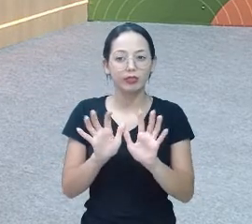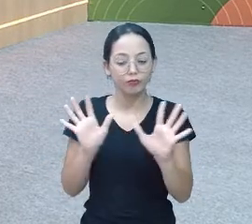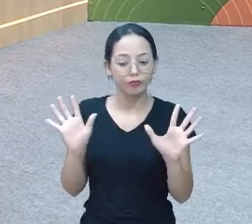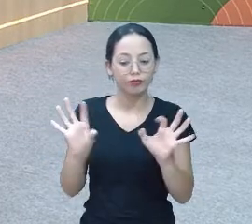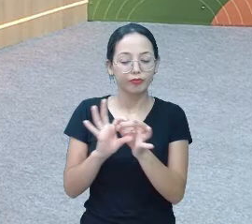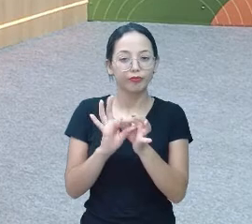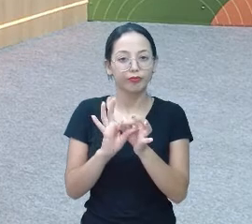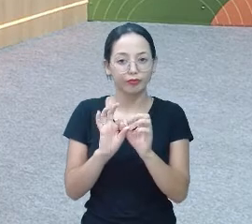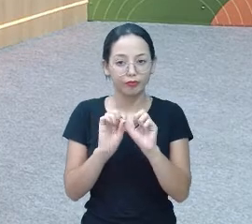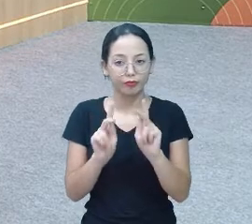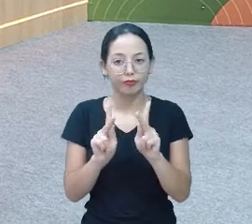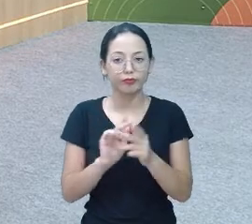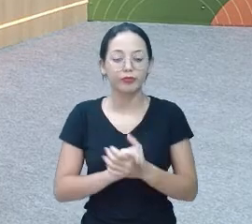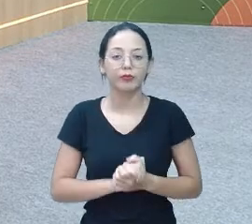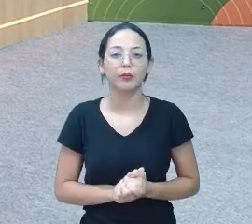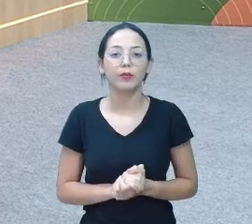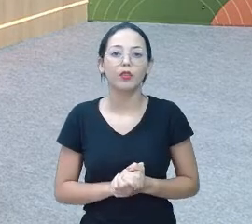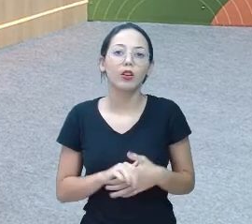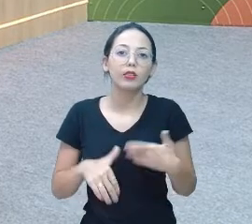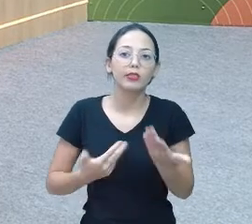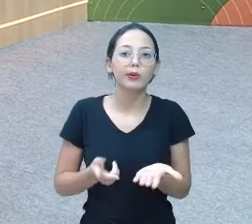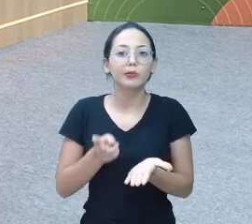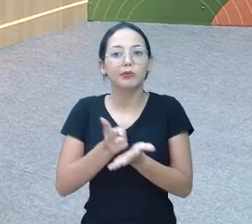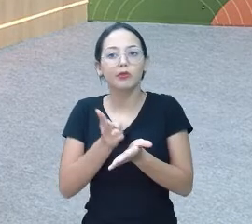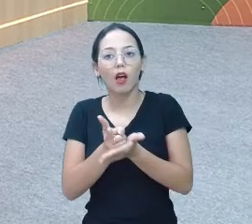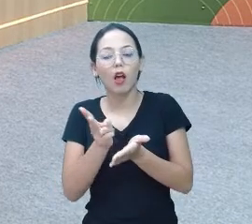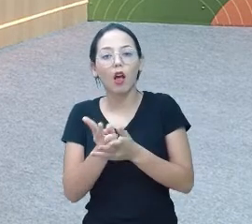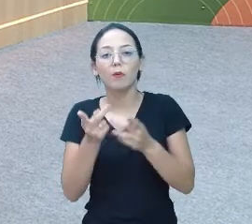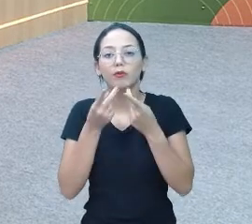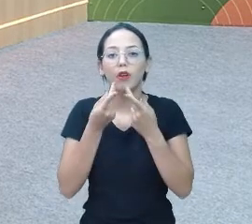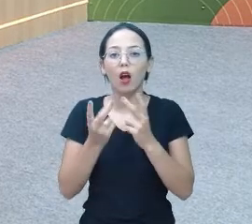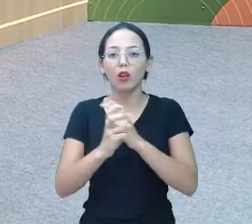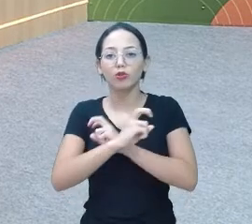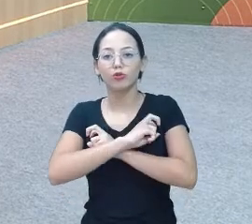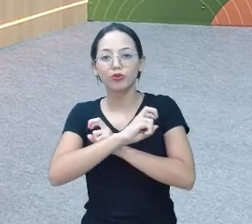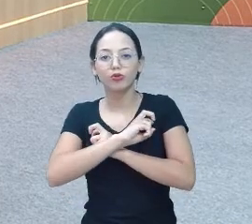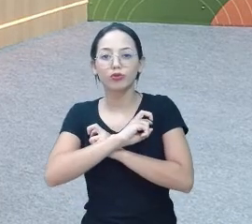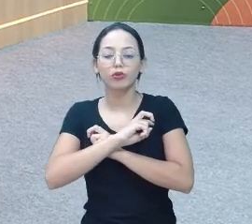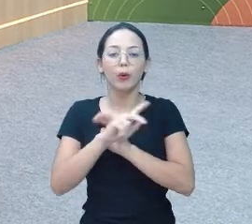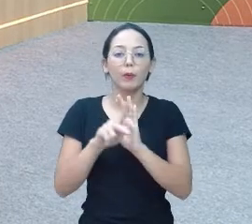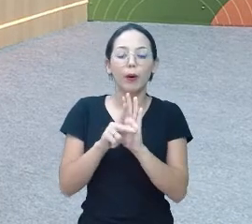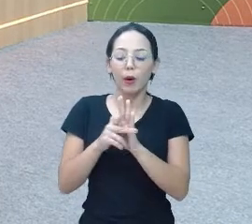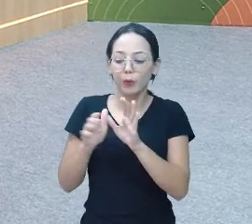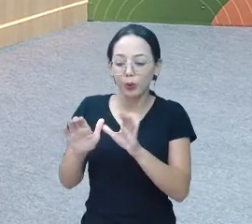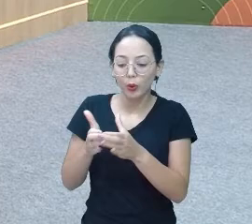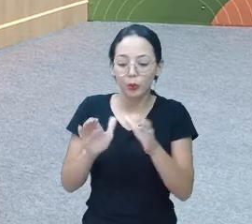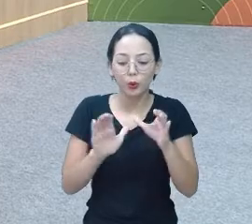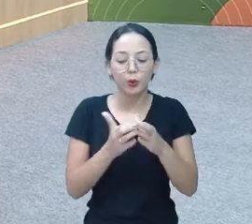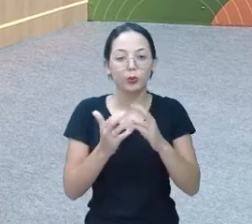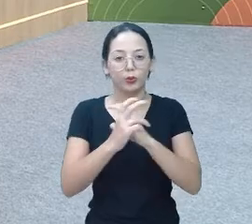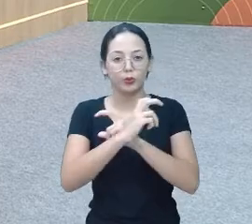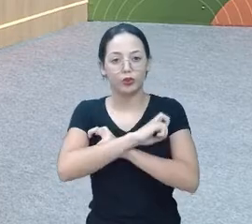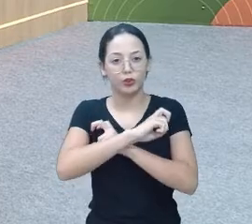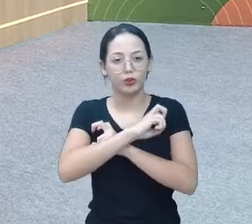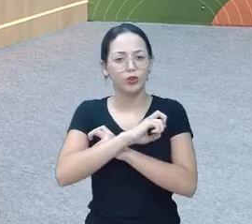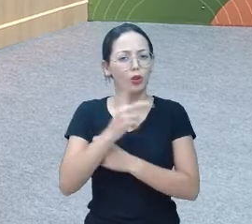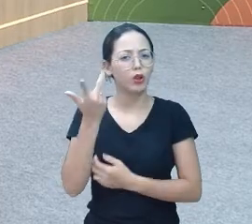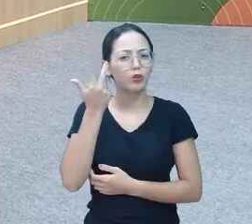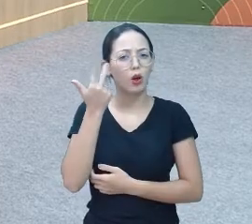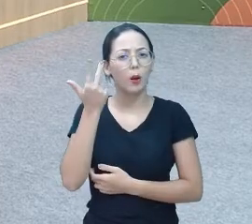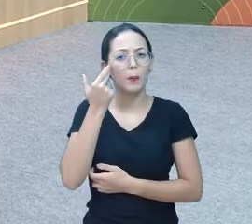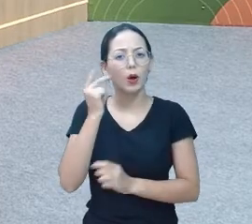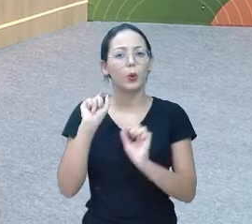aí, tá certo? Então toda vez que a gente fala do Egito, ou seja, da civilização egípcia, é muito comum a